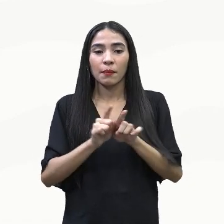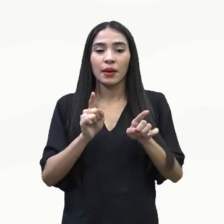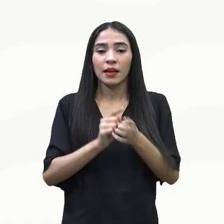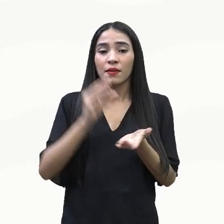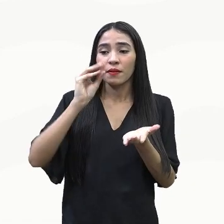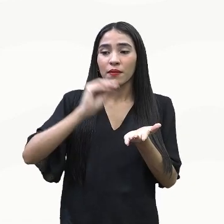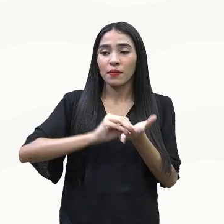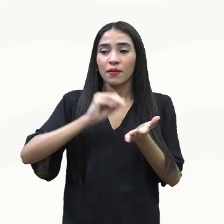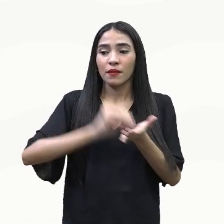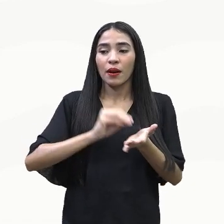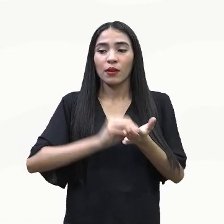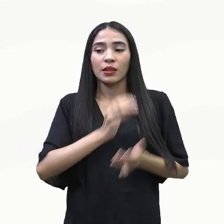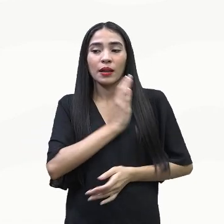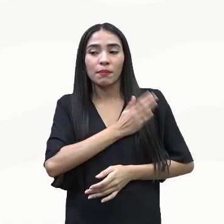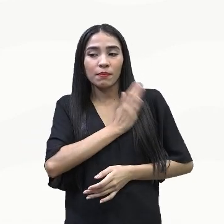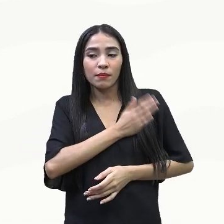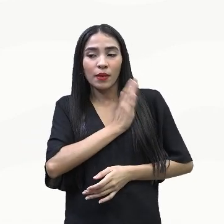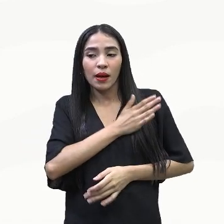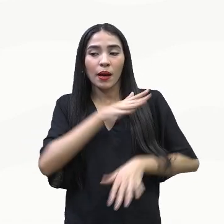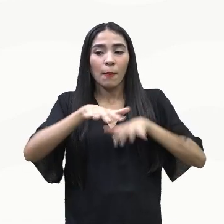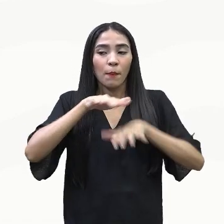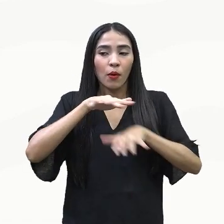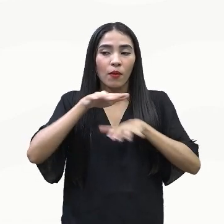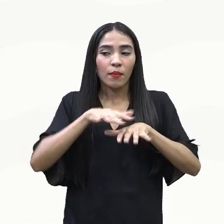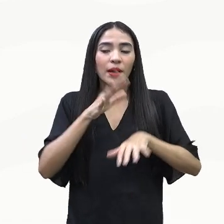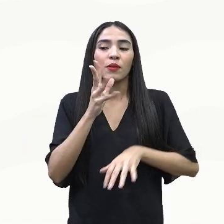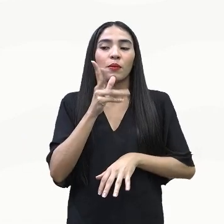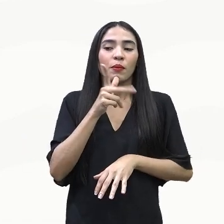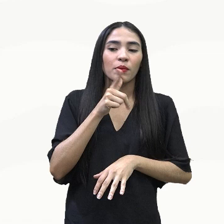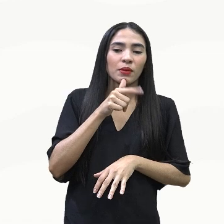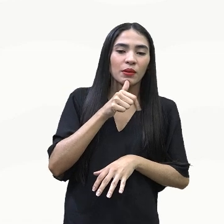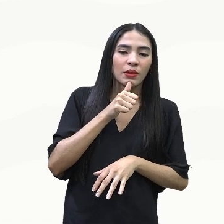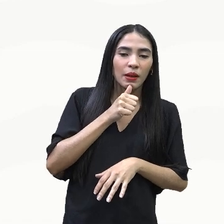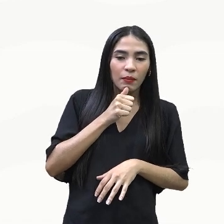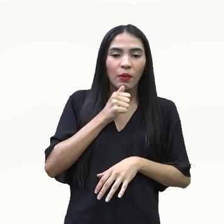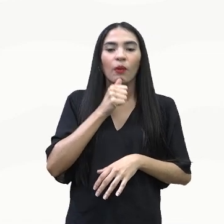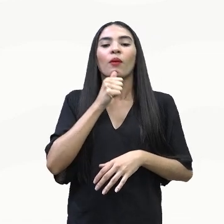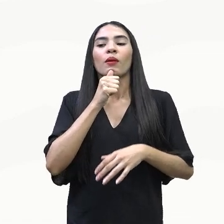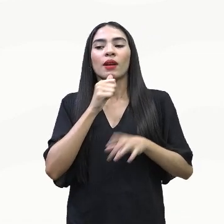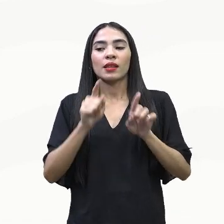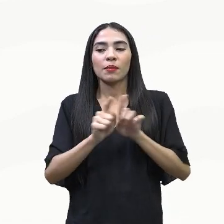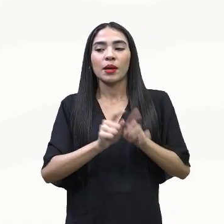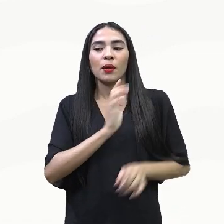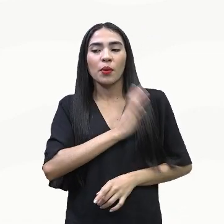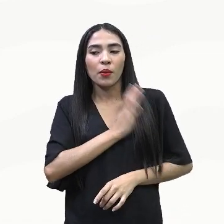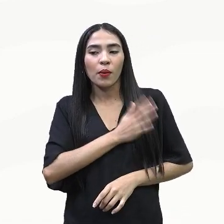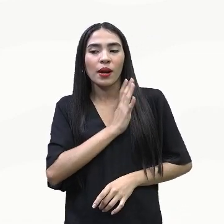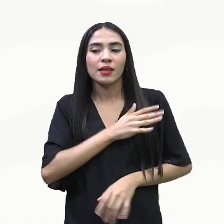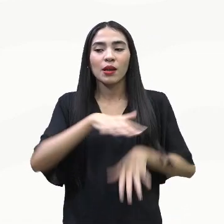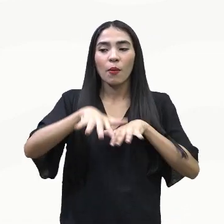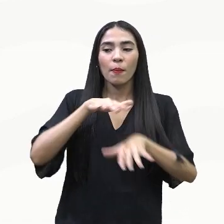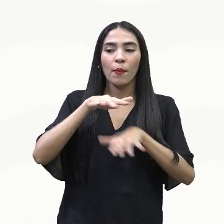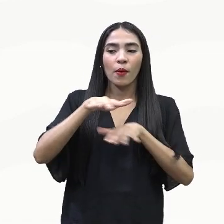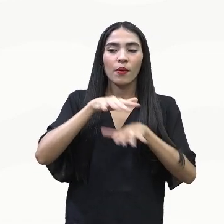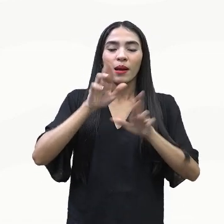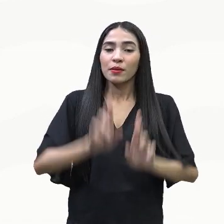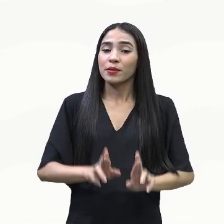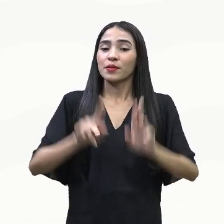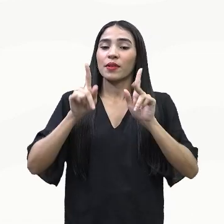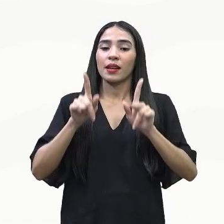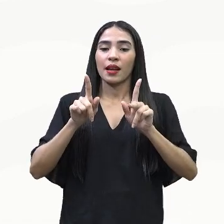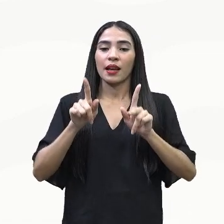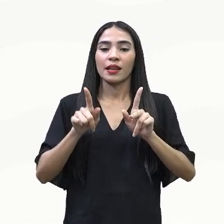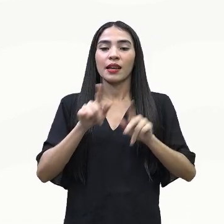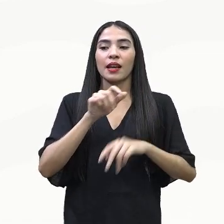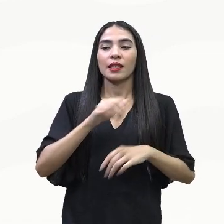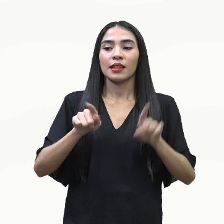cardíaca, arritmias, AVC ou outros tipos de alterações na circulação do sangue. E aí a